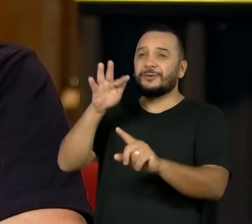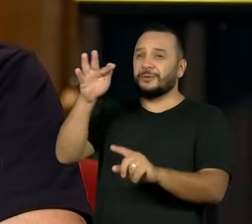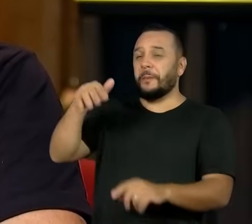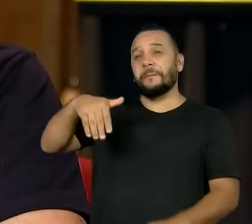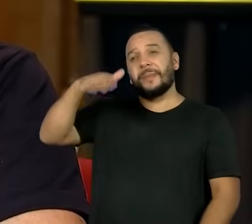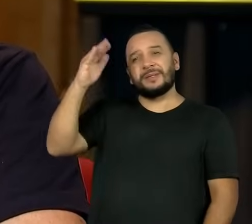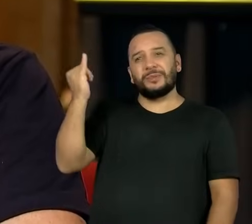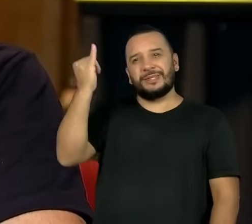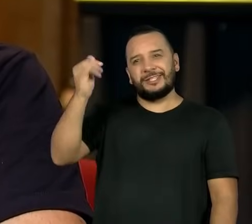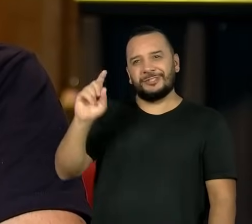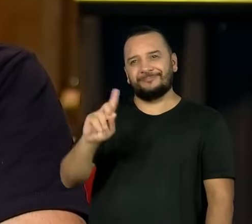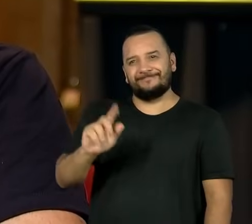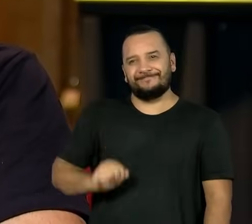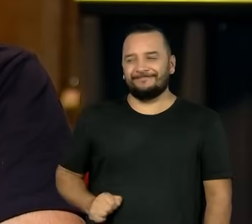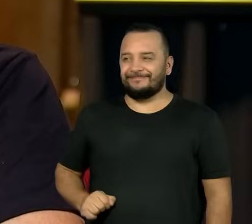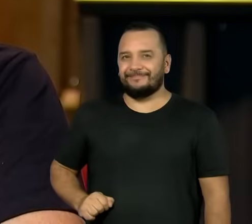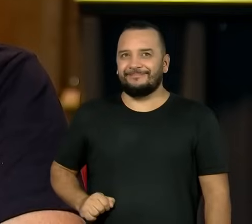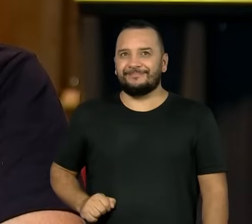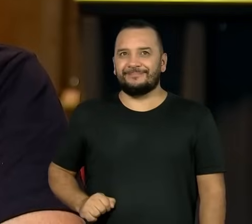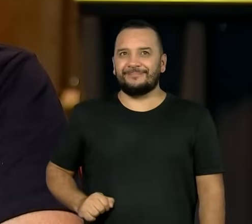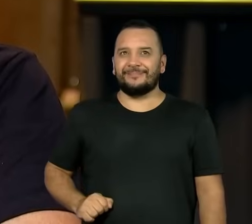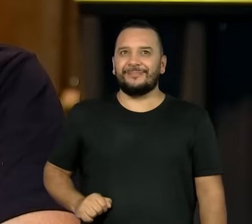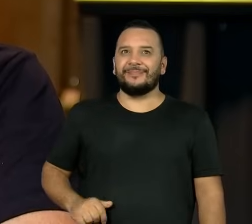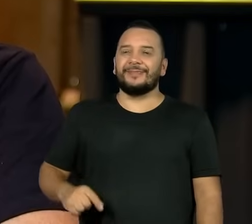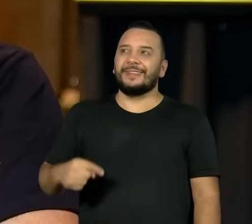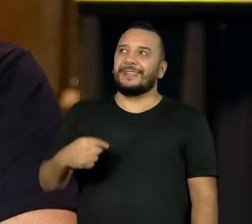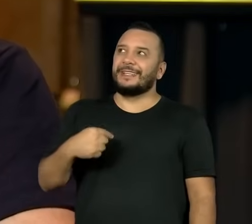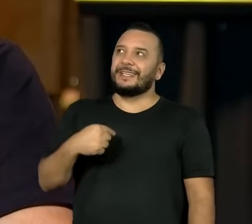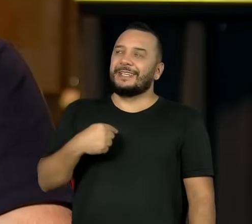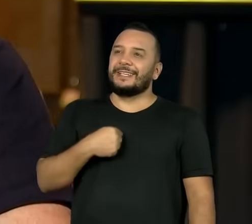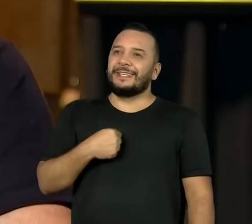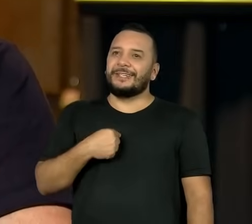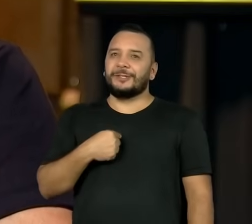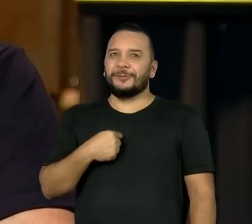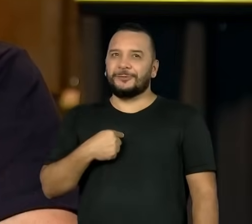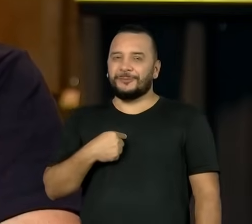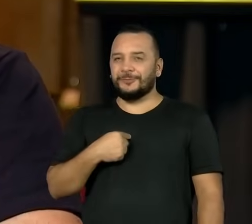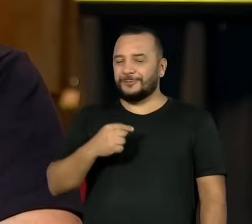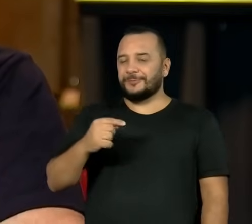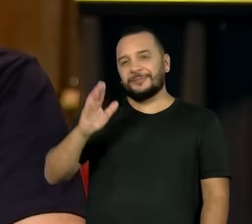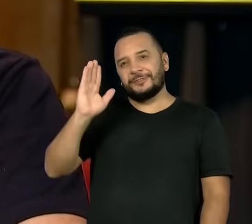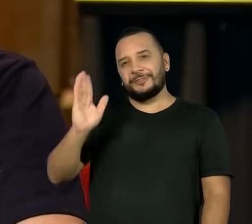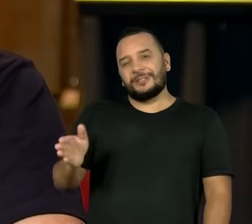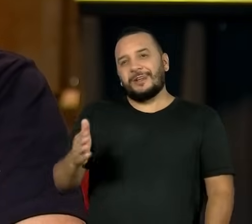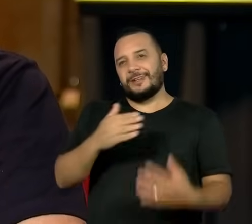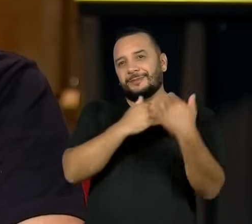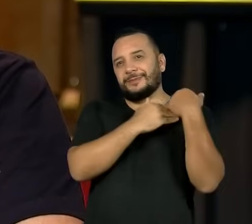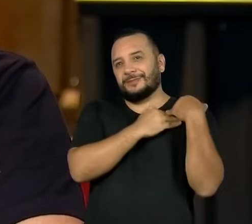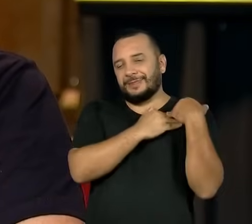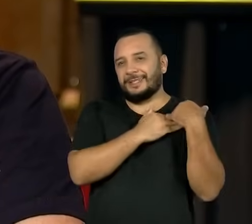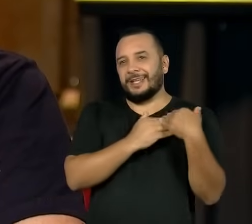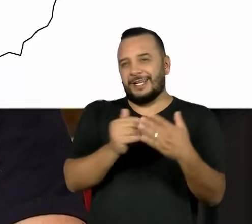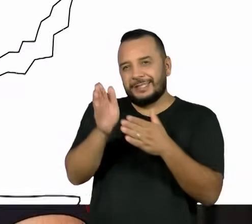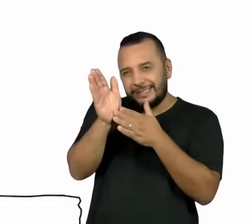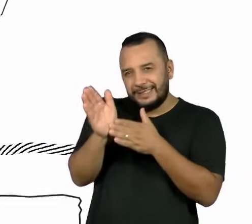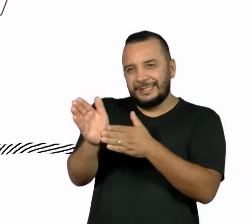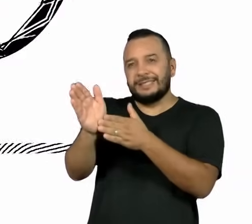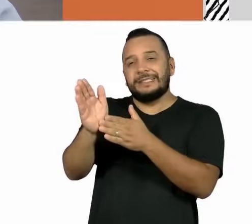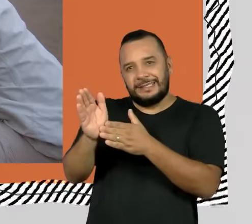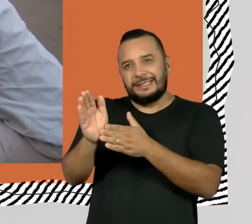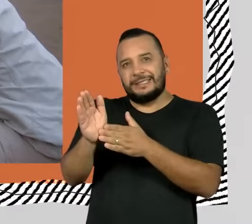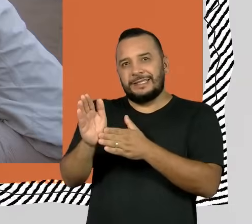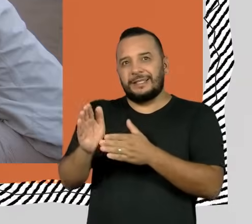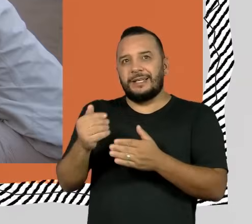Onde eu quero chegar, de certa maneira, é um farol ali da missão. Quando eu fiz o caminho de Santiago de